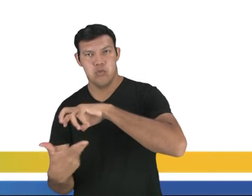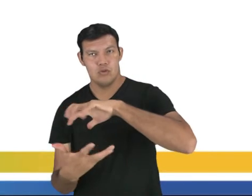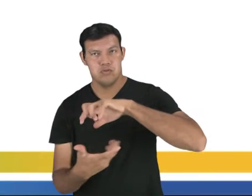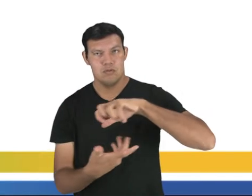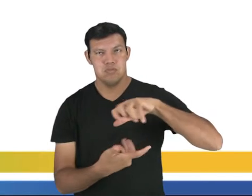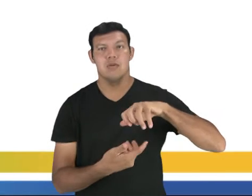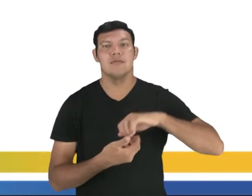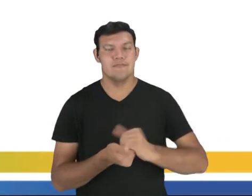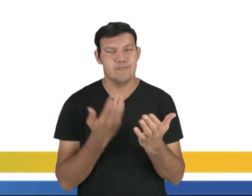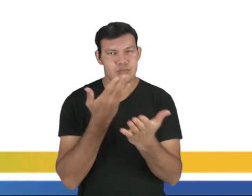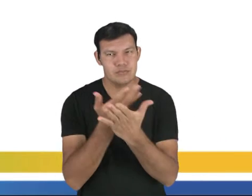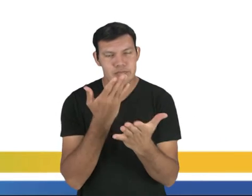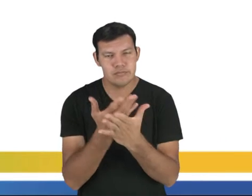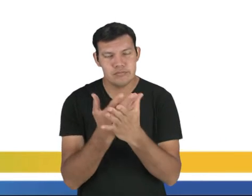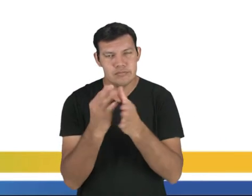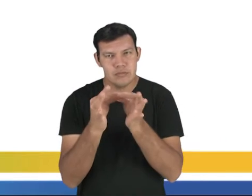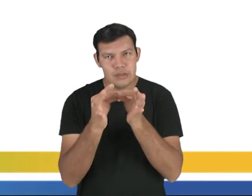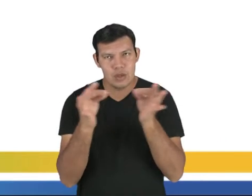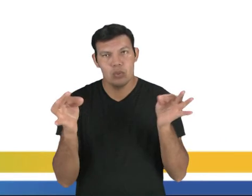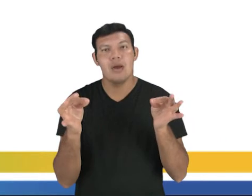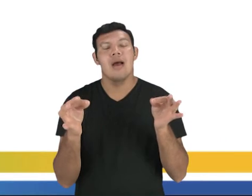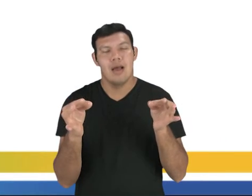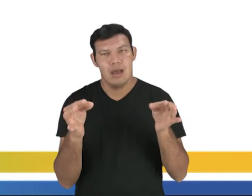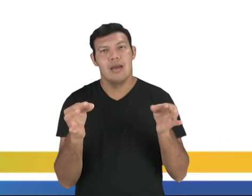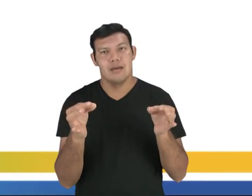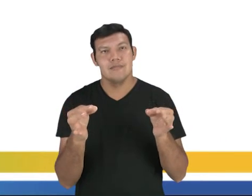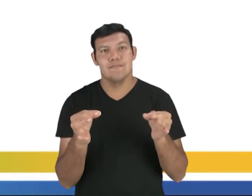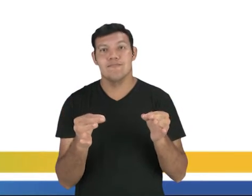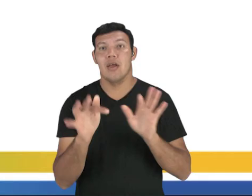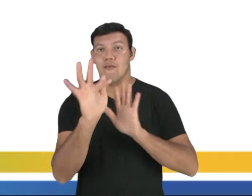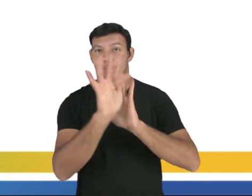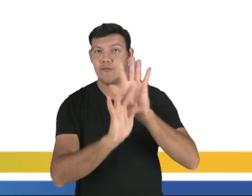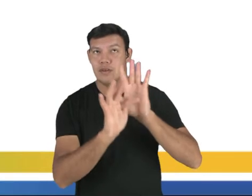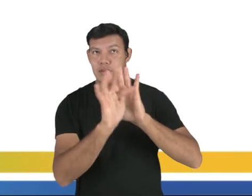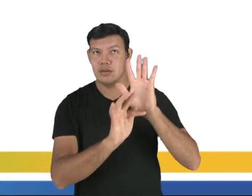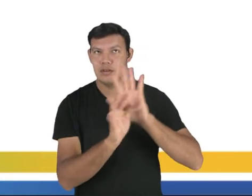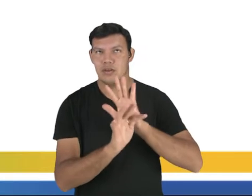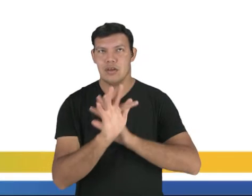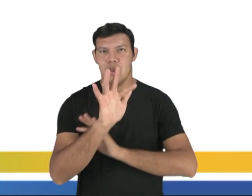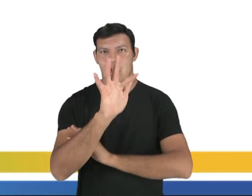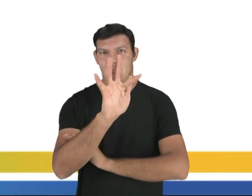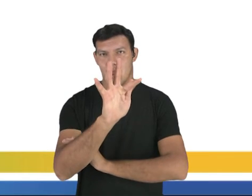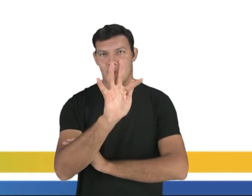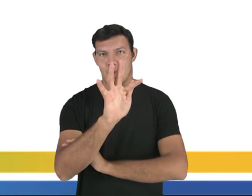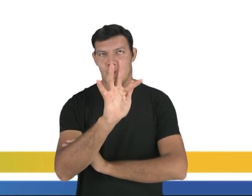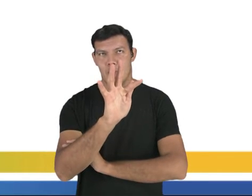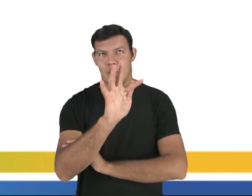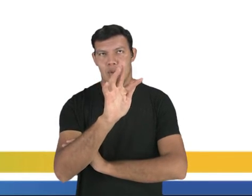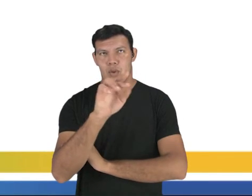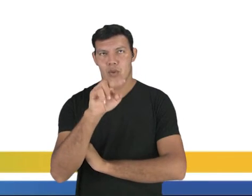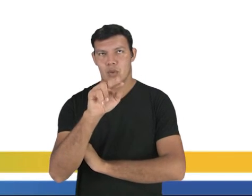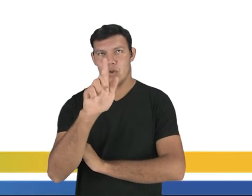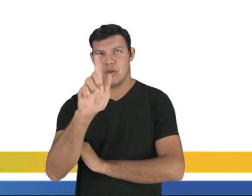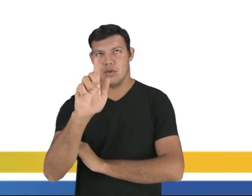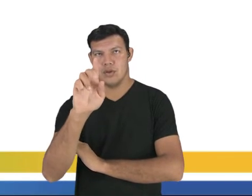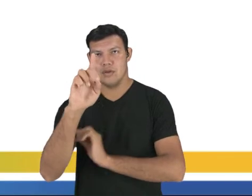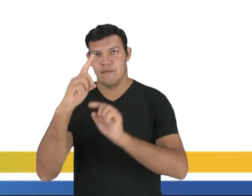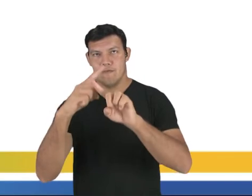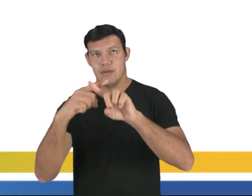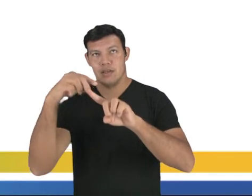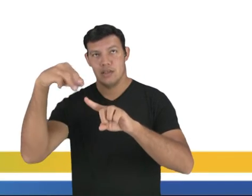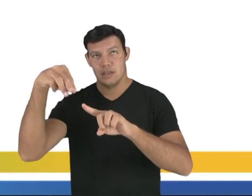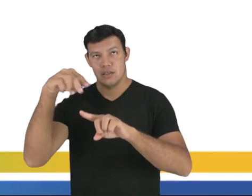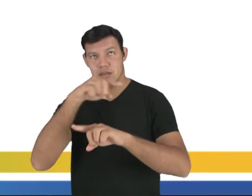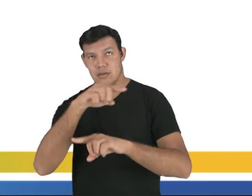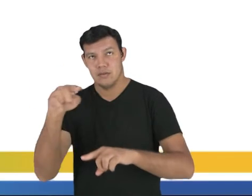estudo dele, né, para medir esses valores, e ele chegou nessa fórmula aqui, que nós chamamos de lei da gravitação universal. E se